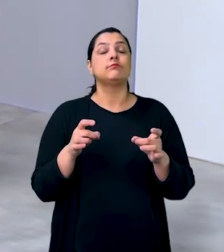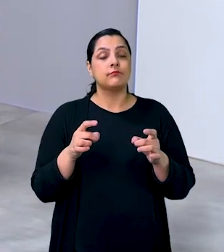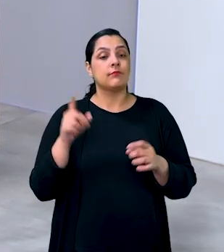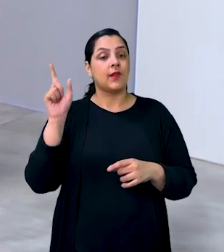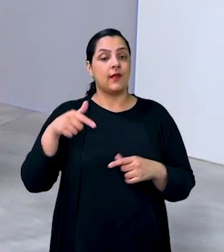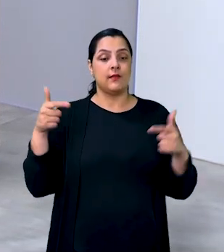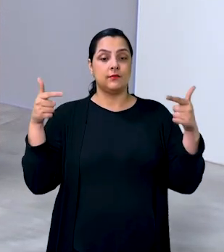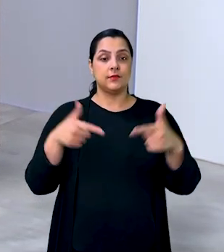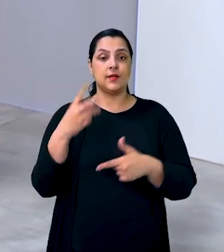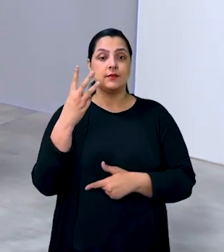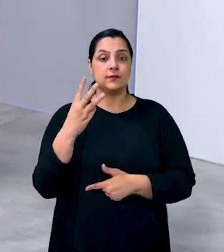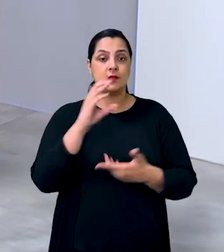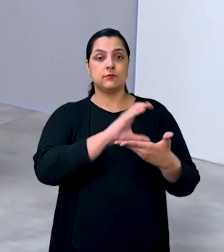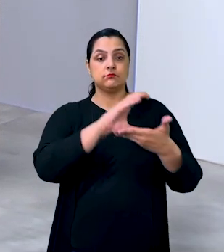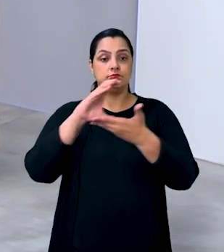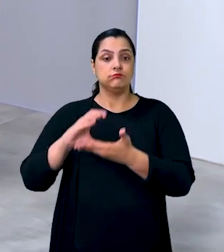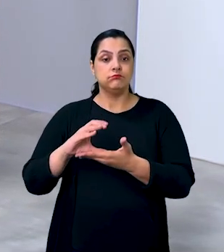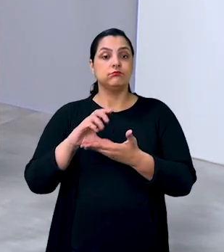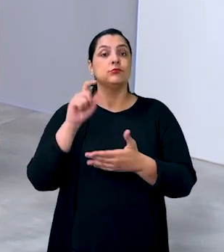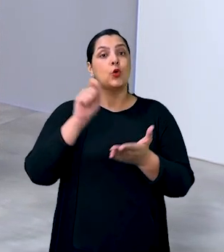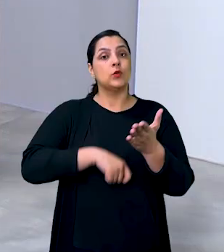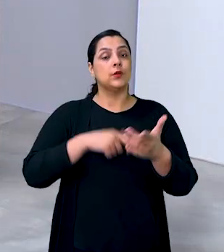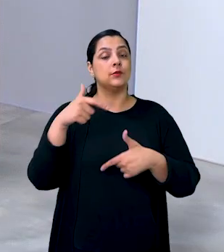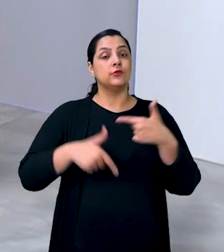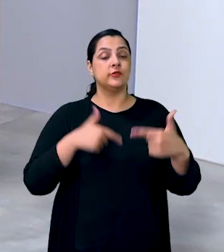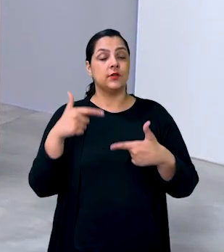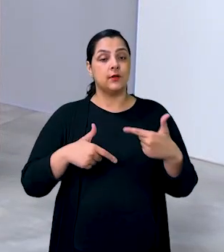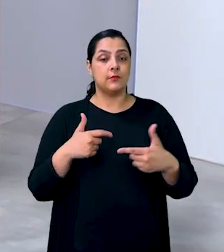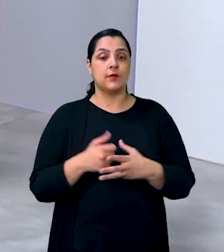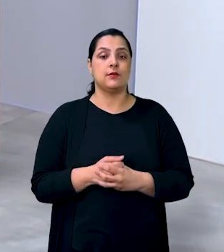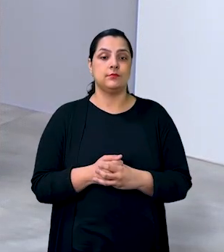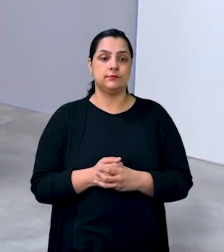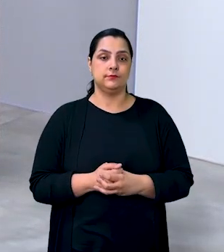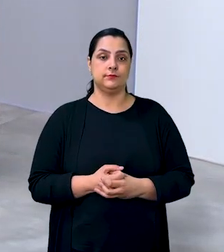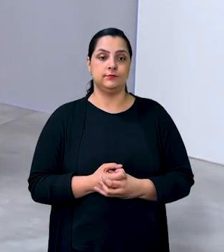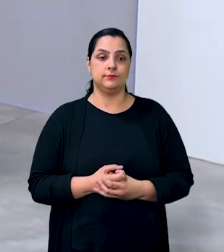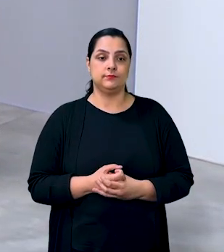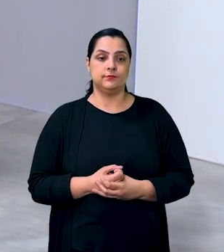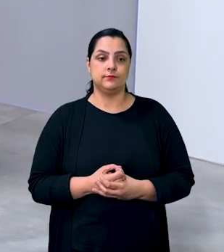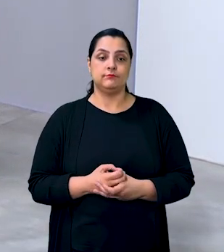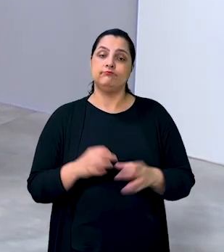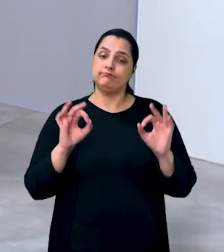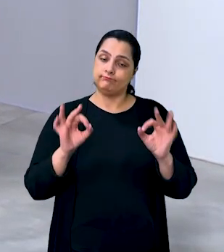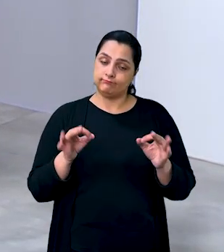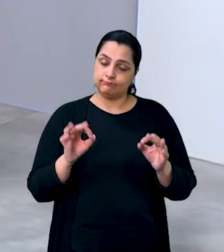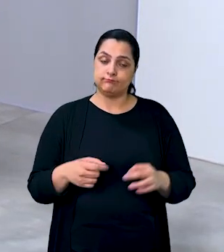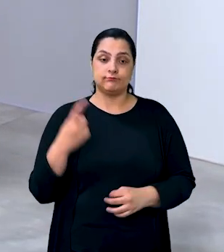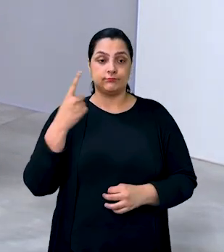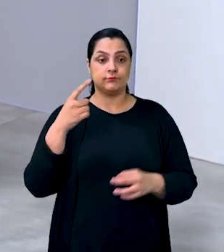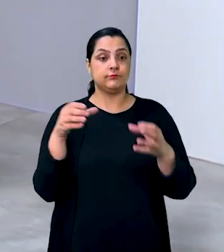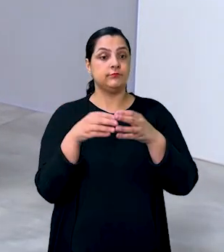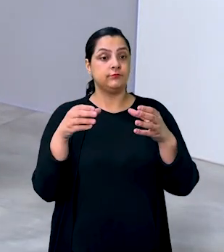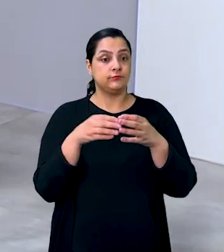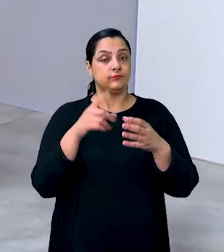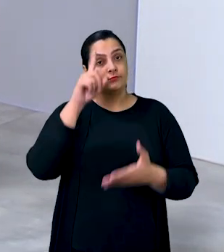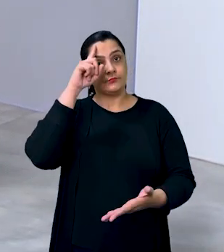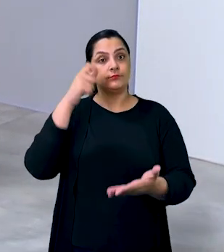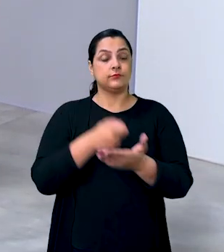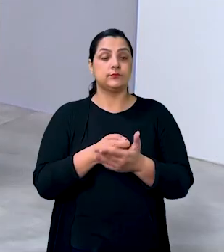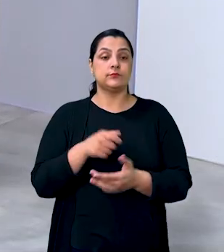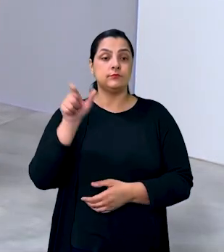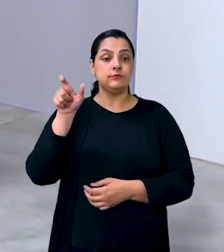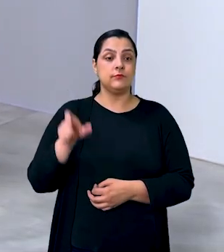morais. Ela foi vítima de 3 assaltos ao longo do contrato de trabalho com uma rede de farmácias. Exatamente, Luana. A primeira turma concluiu